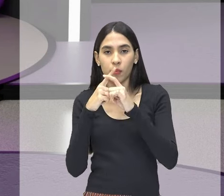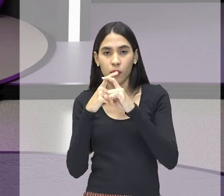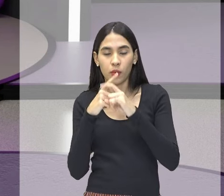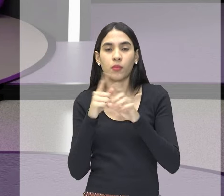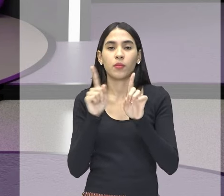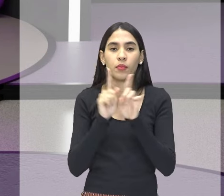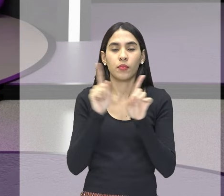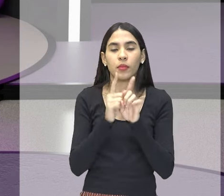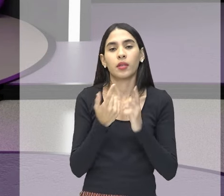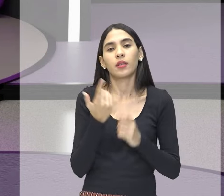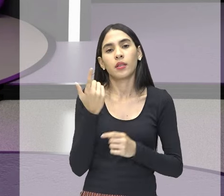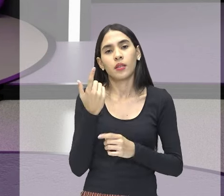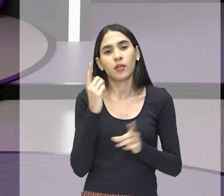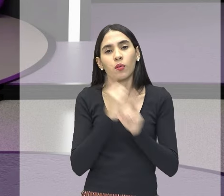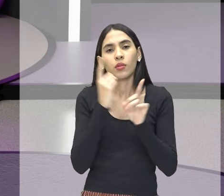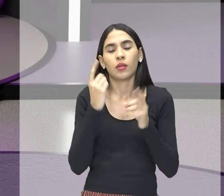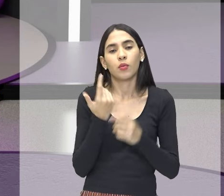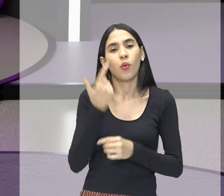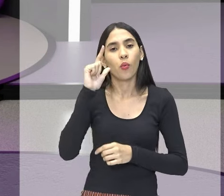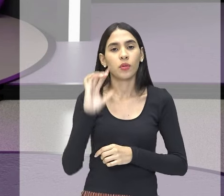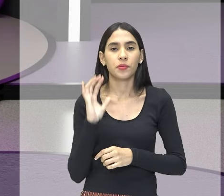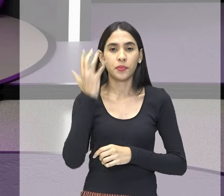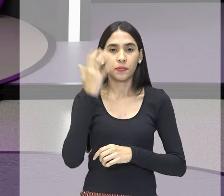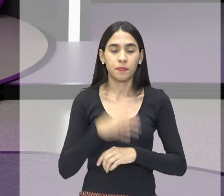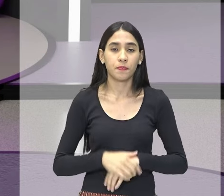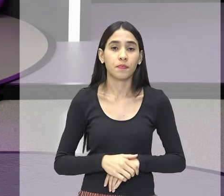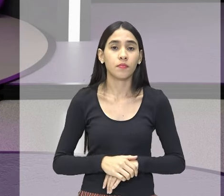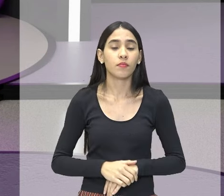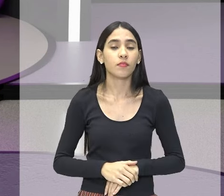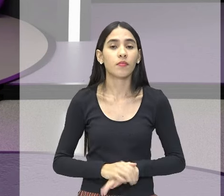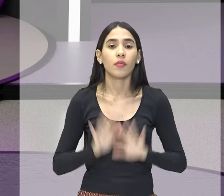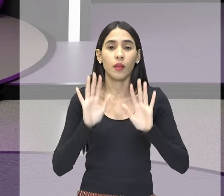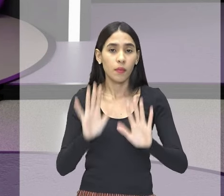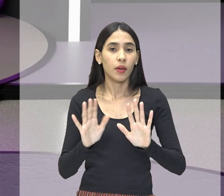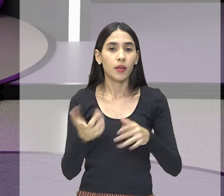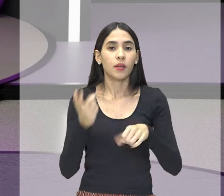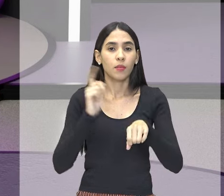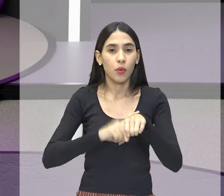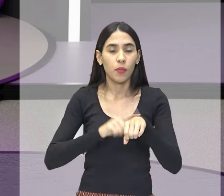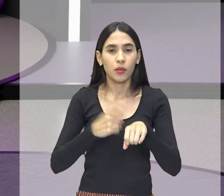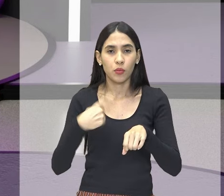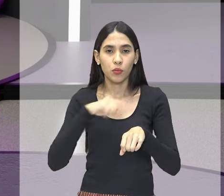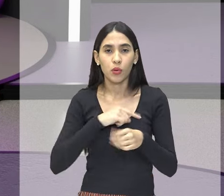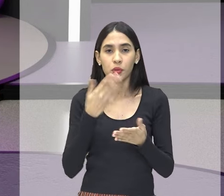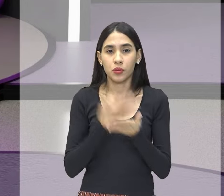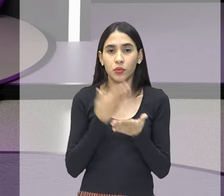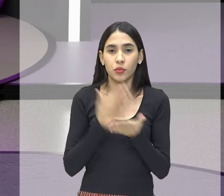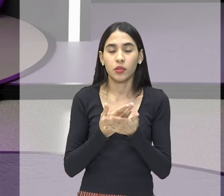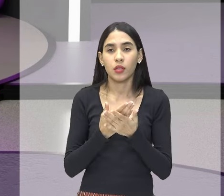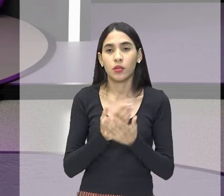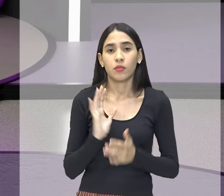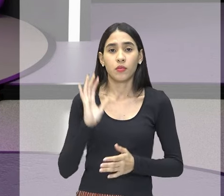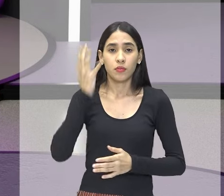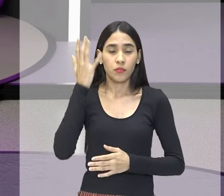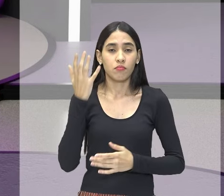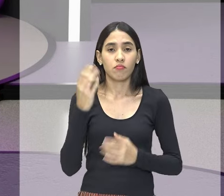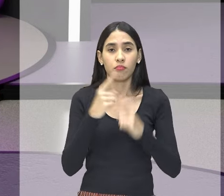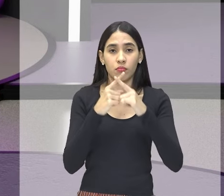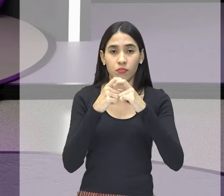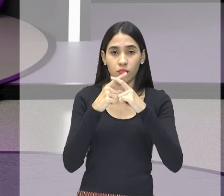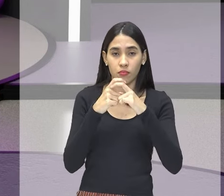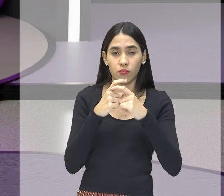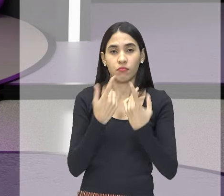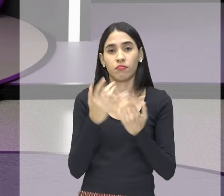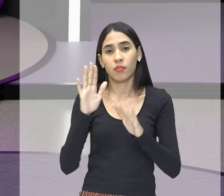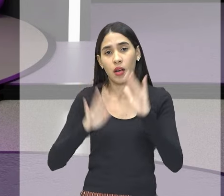nós caímos também em outras situações. Mas, quando nós estamos trabalhando aí com a situação de monômios,